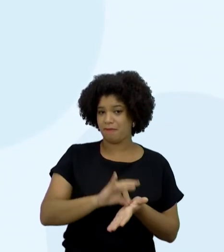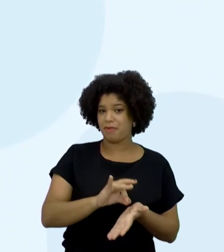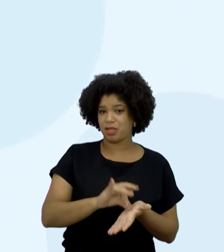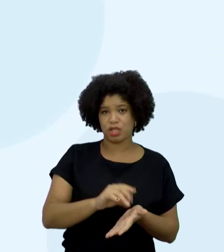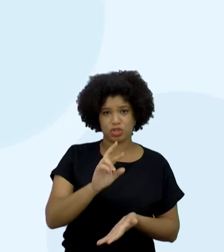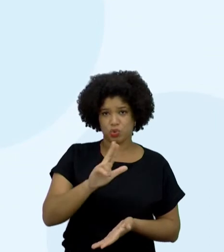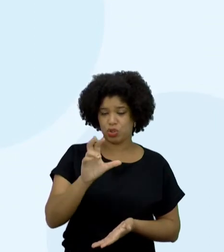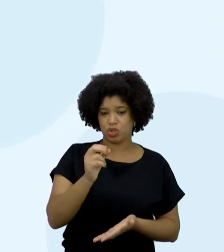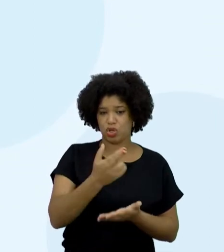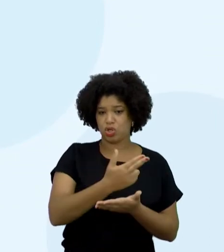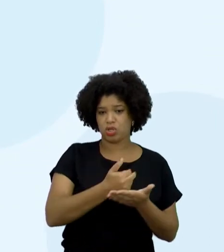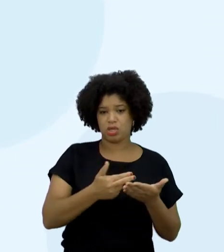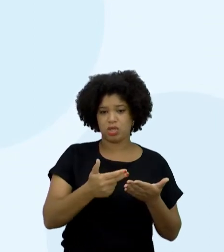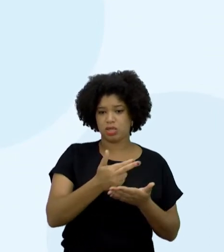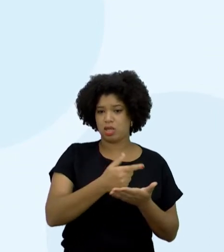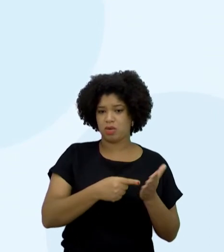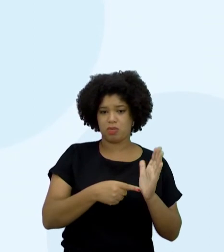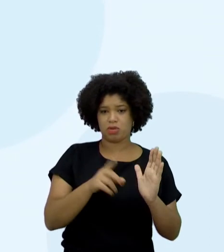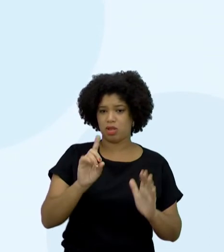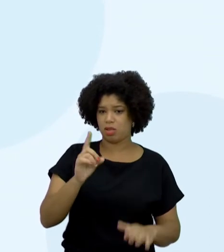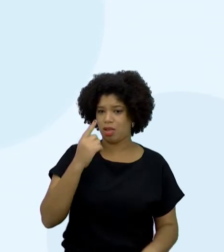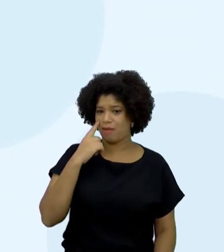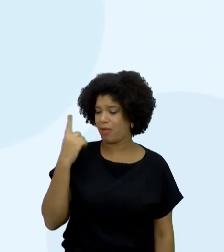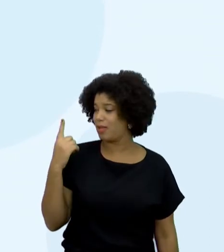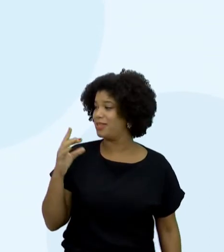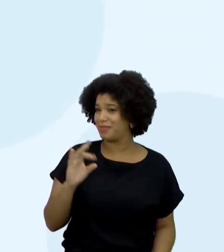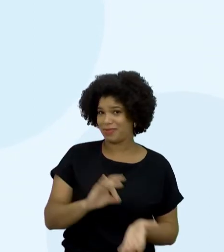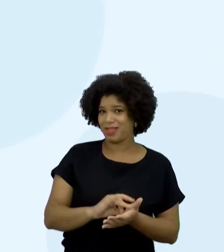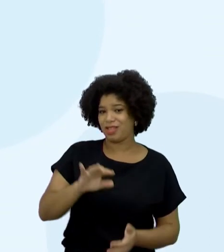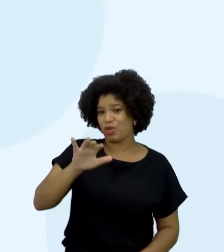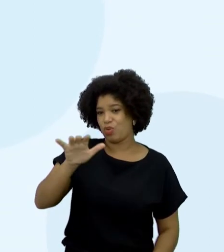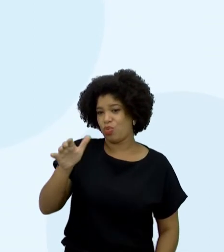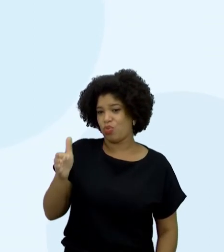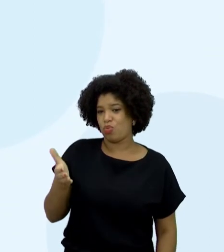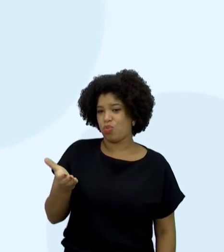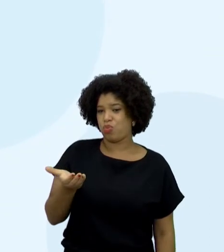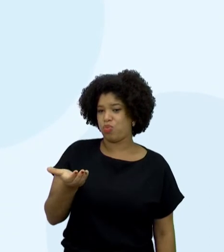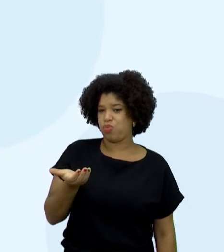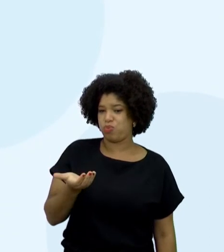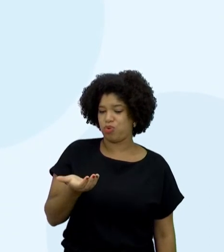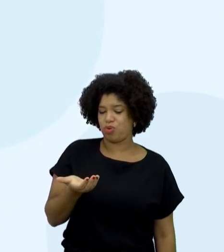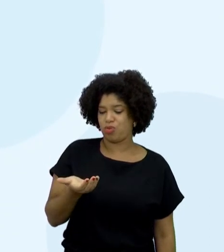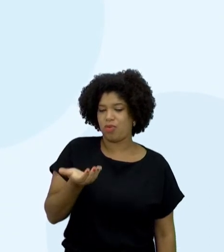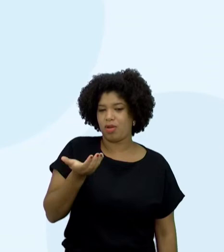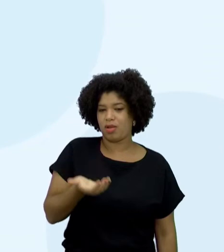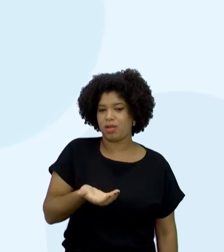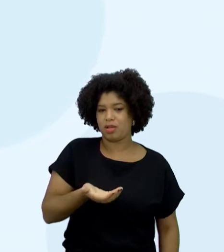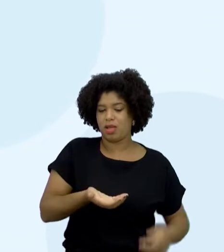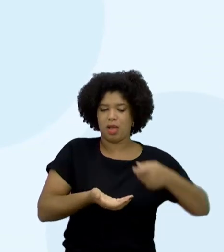uma figura que eu estou mostrando para você, tem uma panela realmente ali, né, captando ali